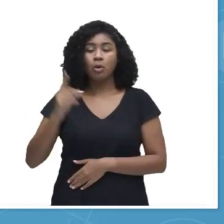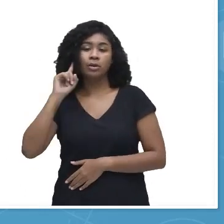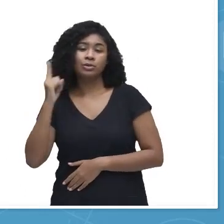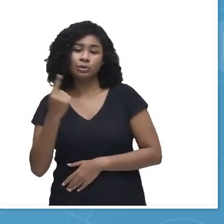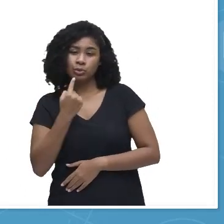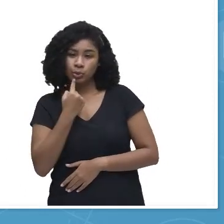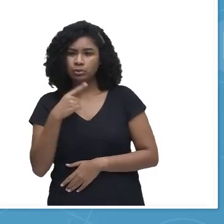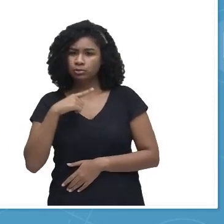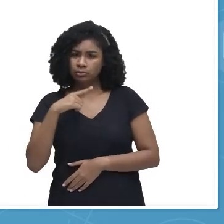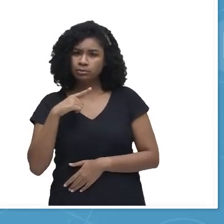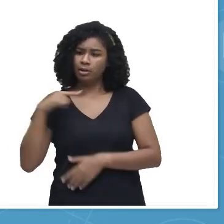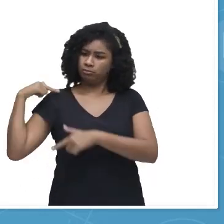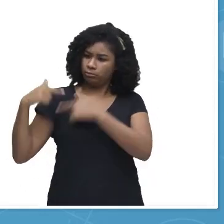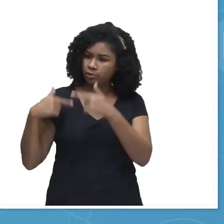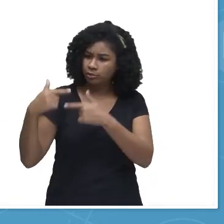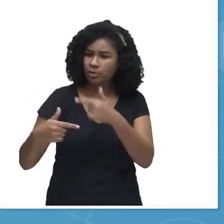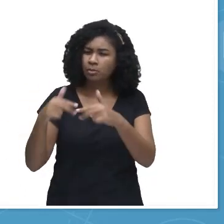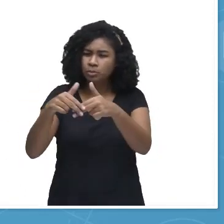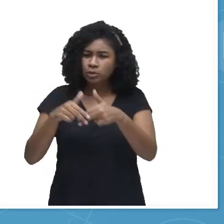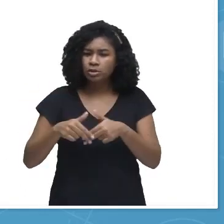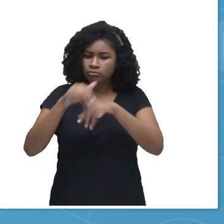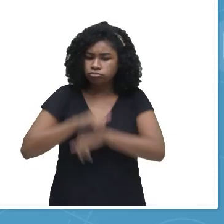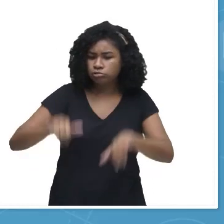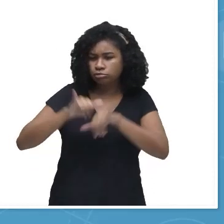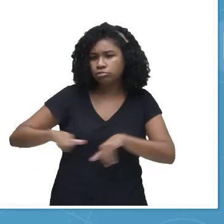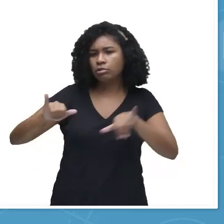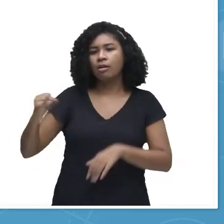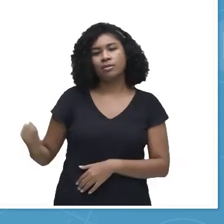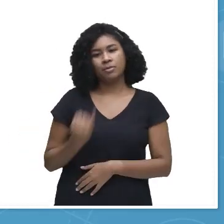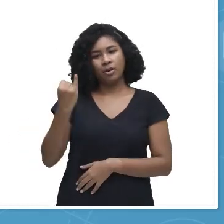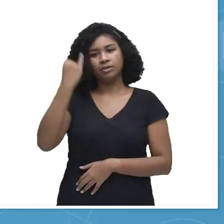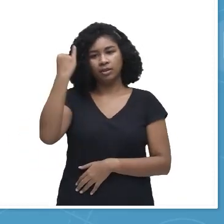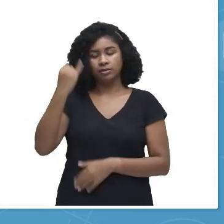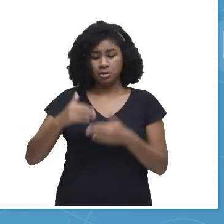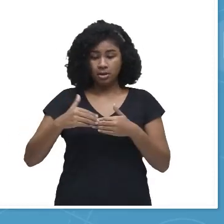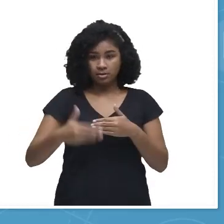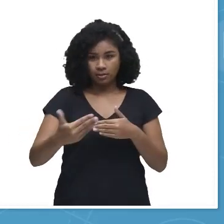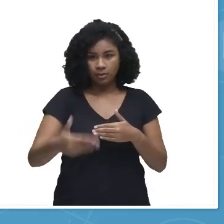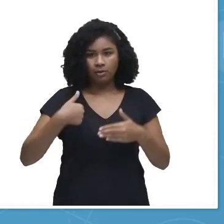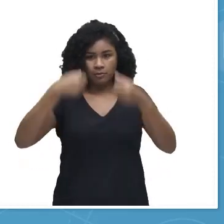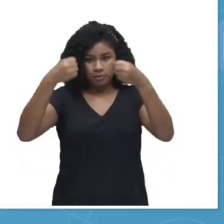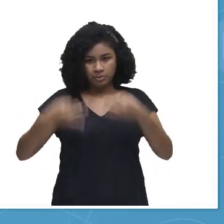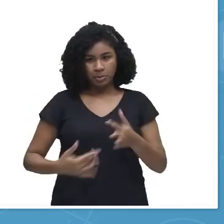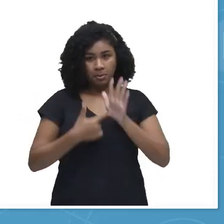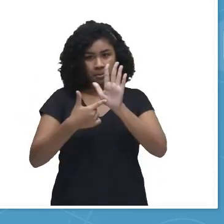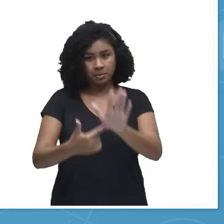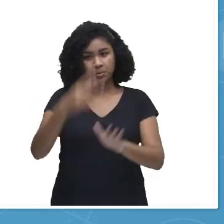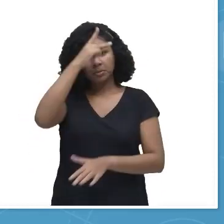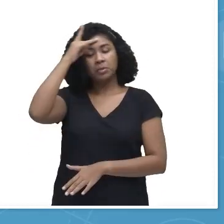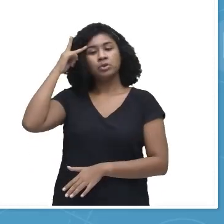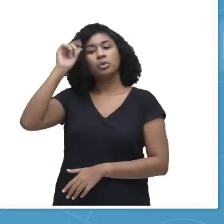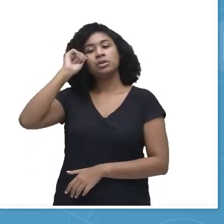abordar e lembrar algumas trajetórias de personalidades negras que foram marcantes ao longo da nossa história. Ok, gente?